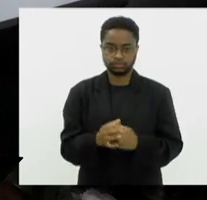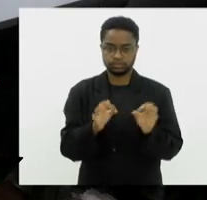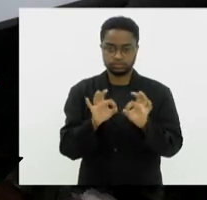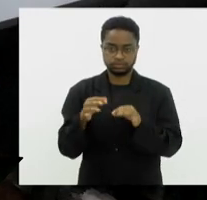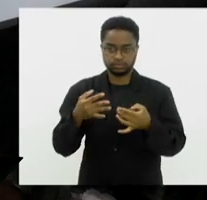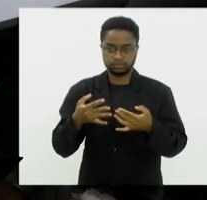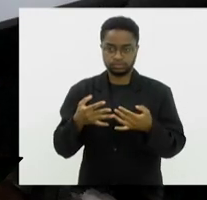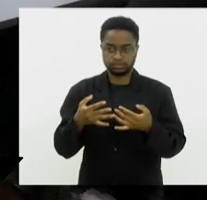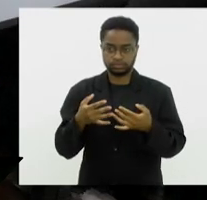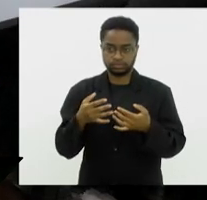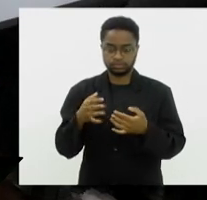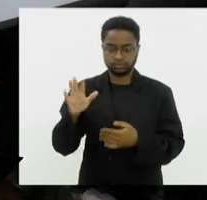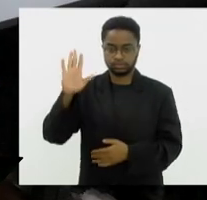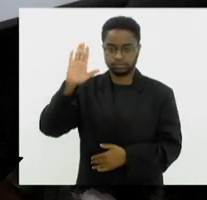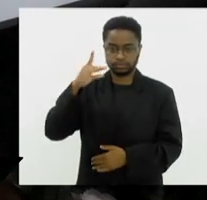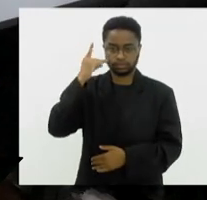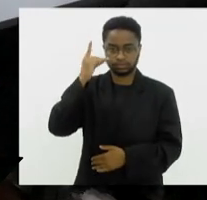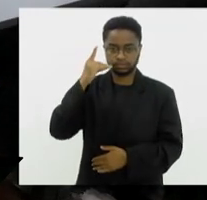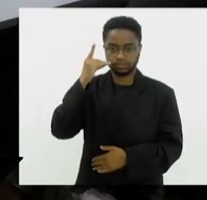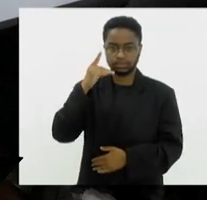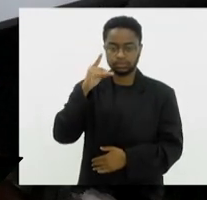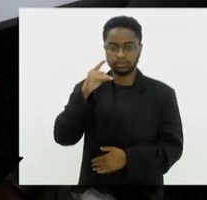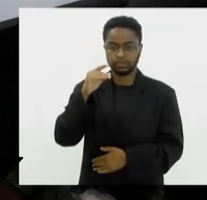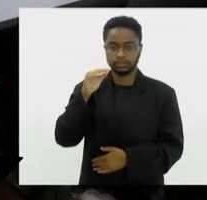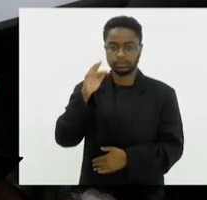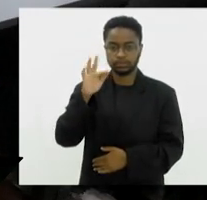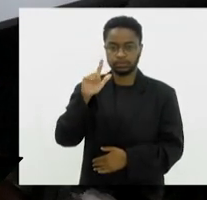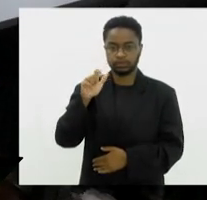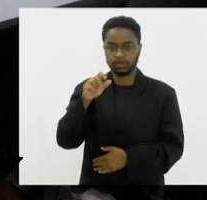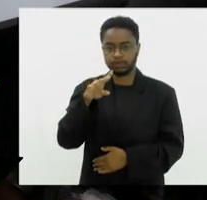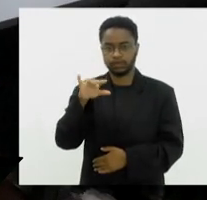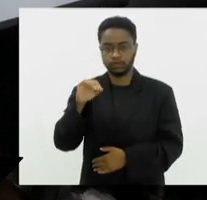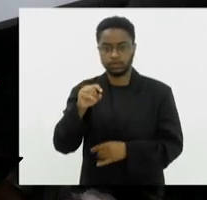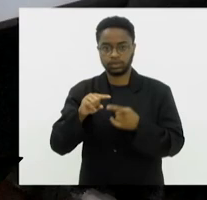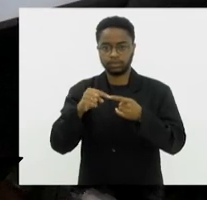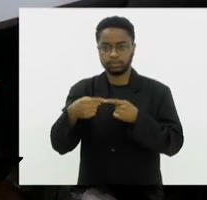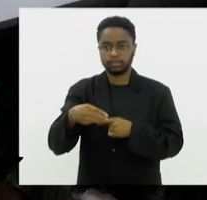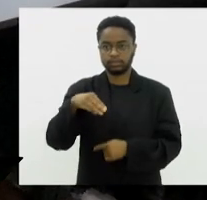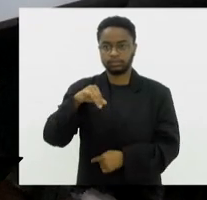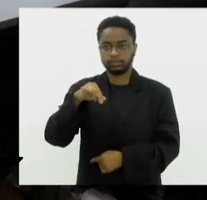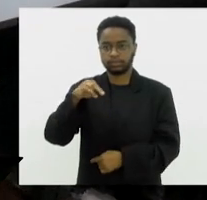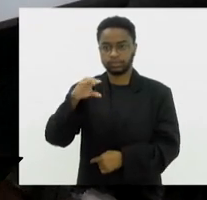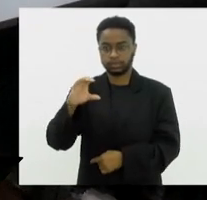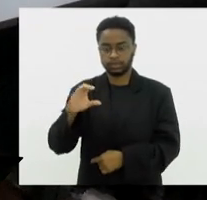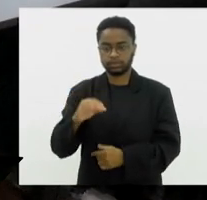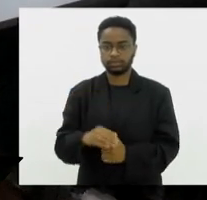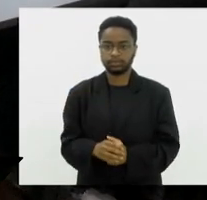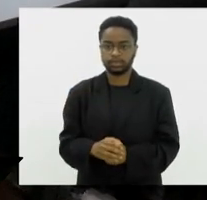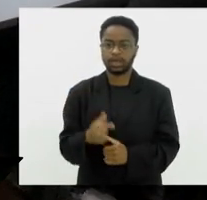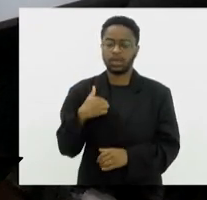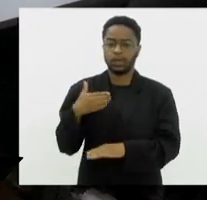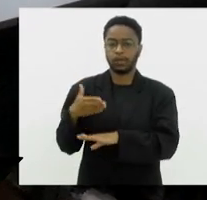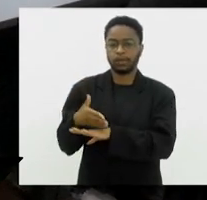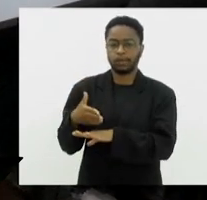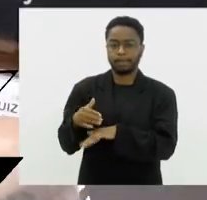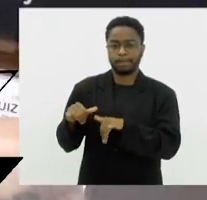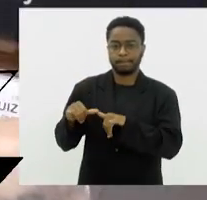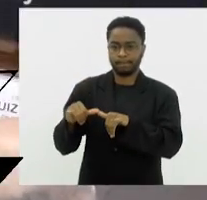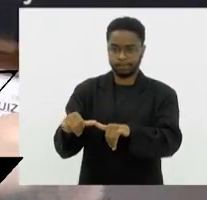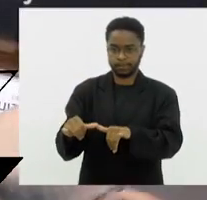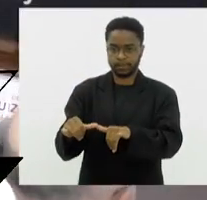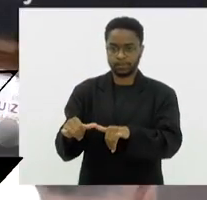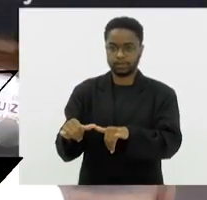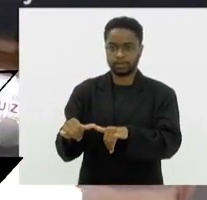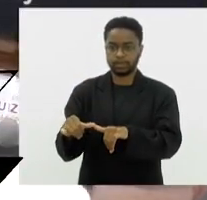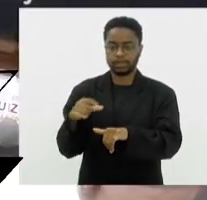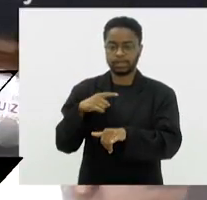havia discutir. Para discutir, deputado Serafini e deputado Mink. Presidente, eu até frequento um mercado que a